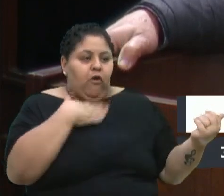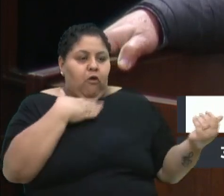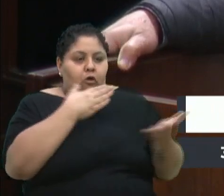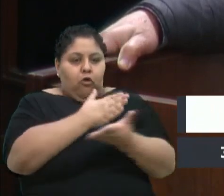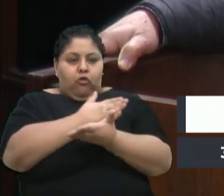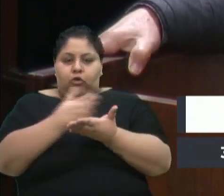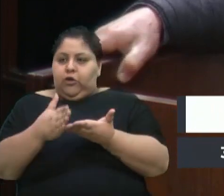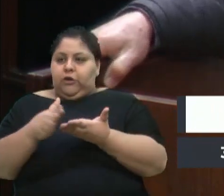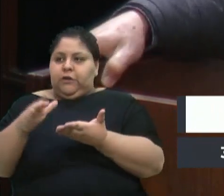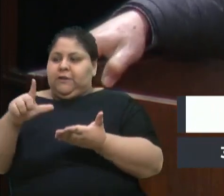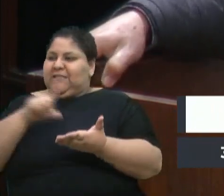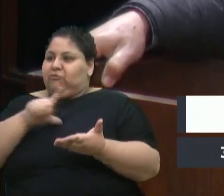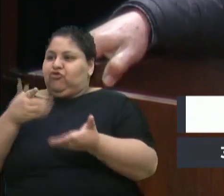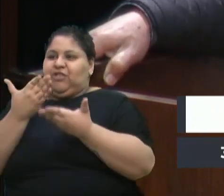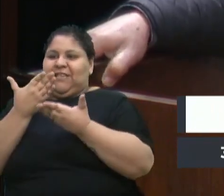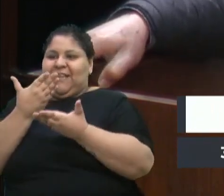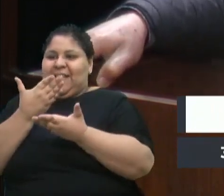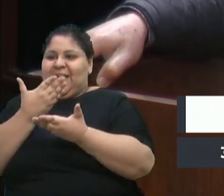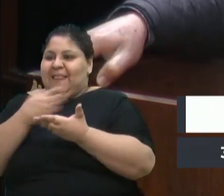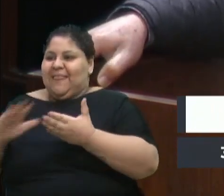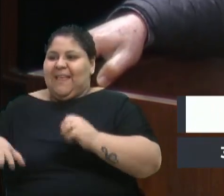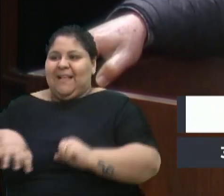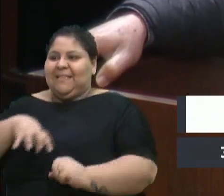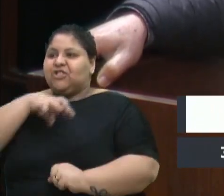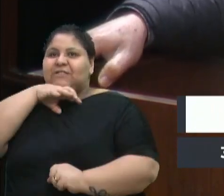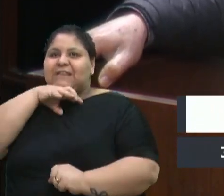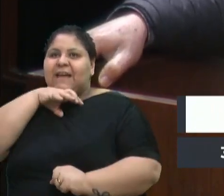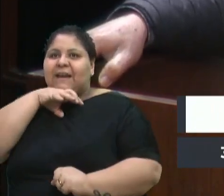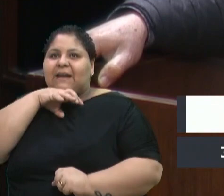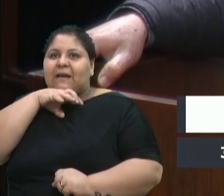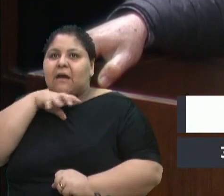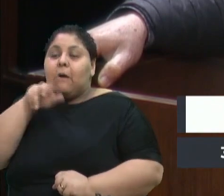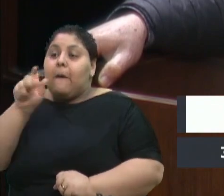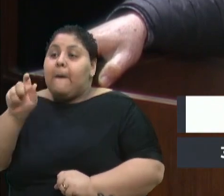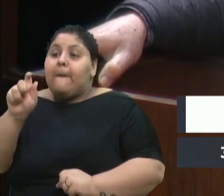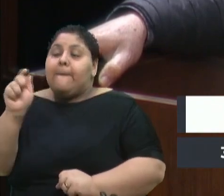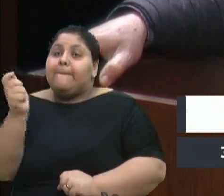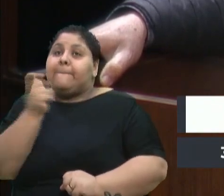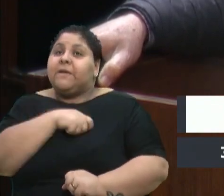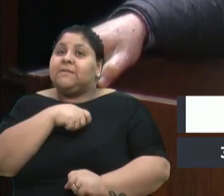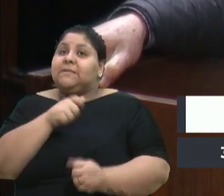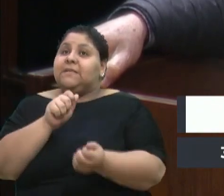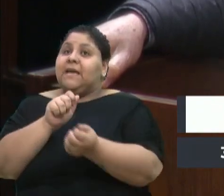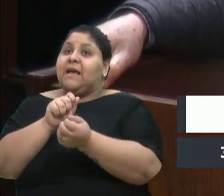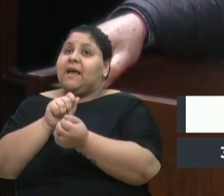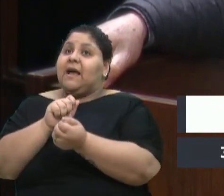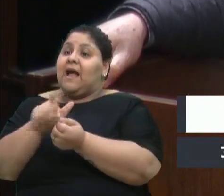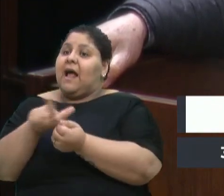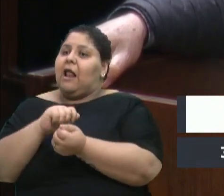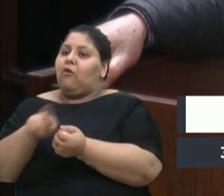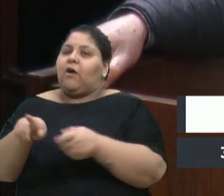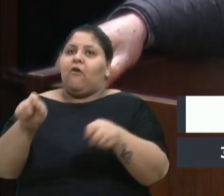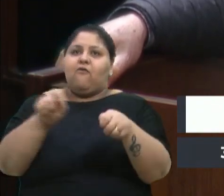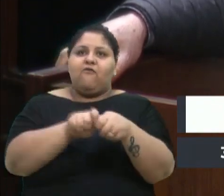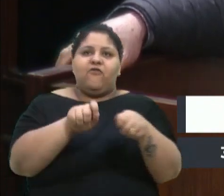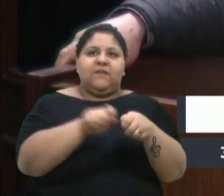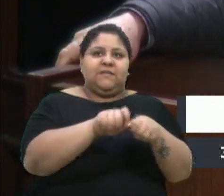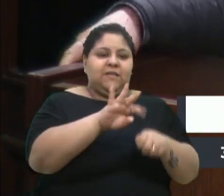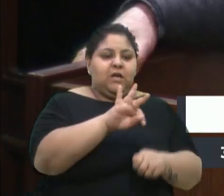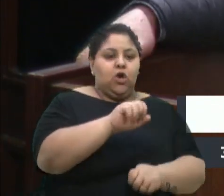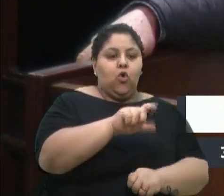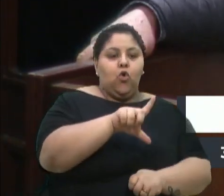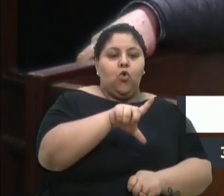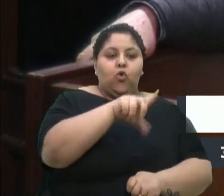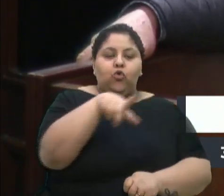tinha terra ainda, eu precisei alugar, vereador Lucas, um contrato do meu sogro, vereador, fazer o talão de agricultor, começar